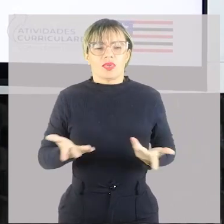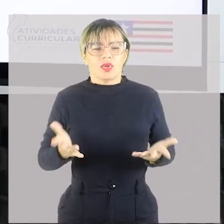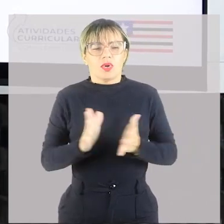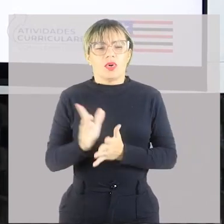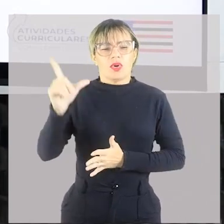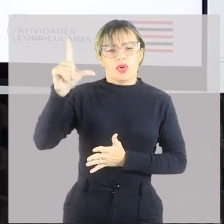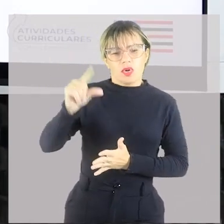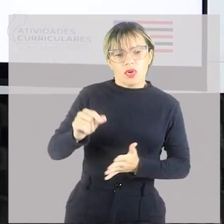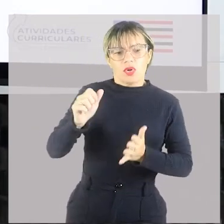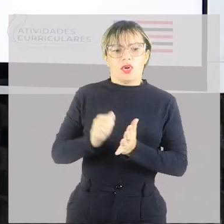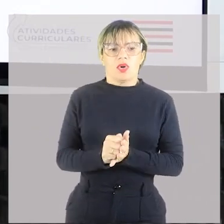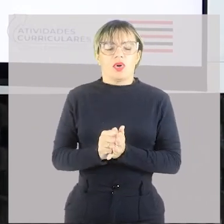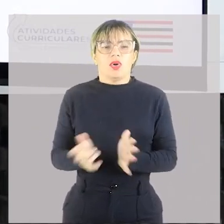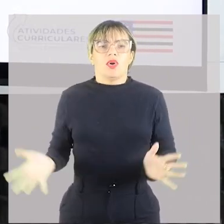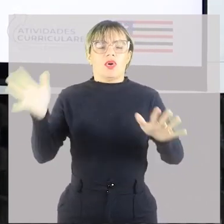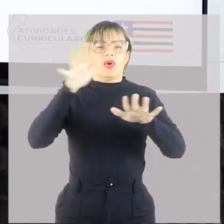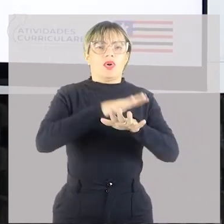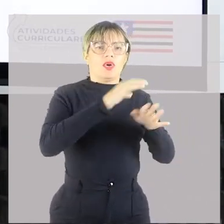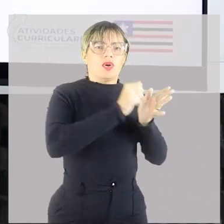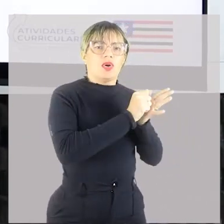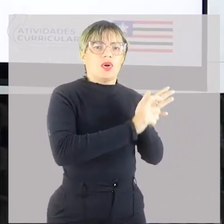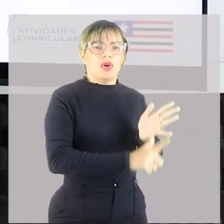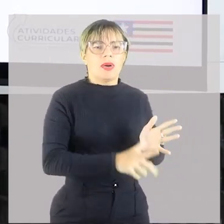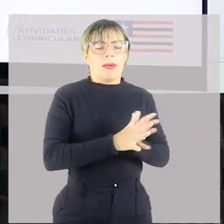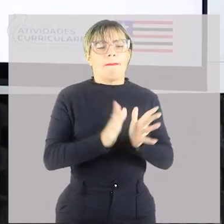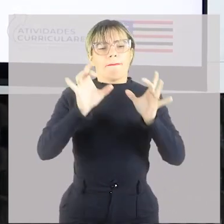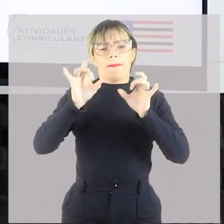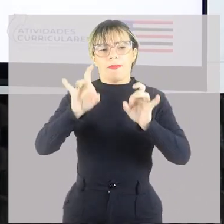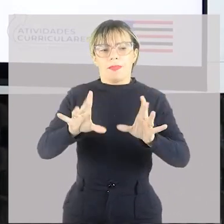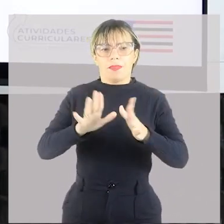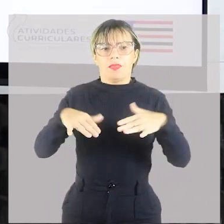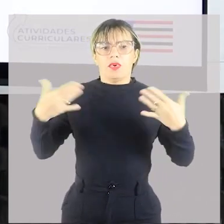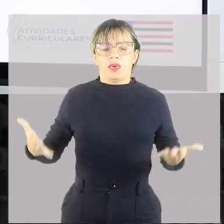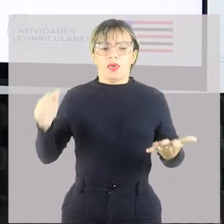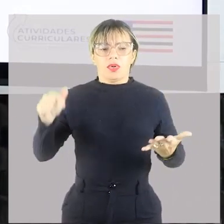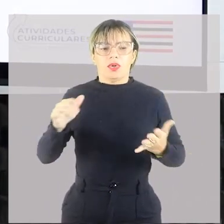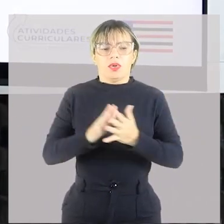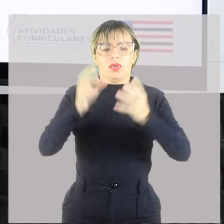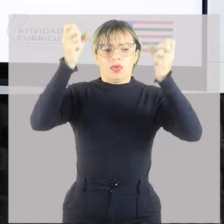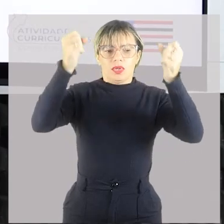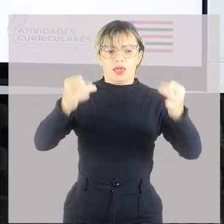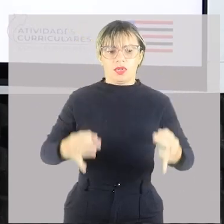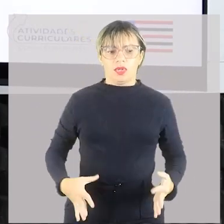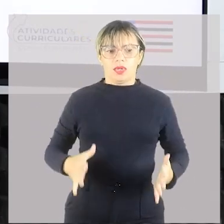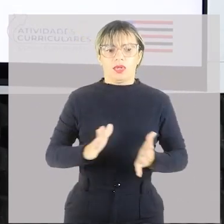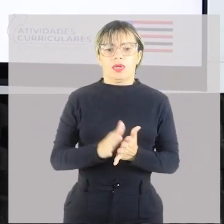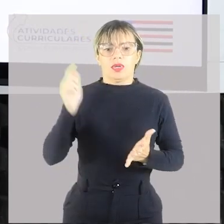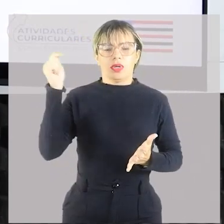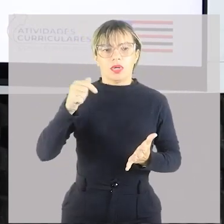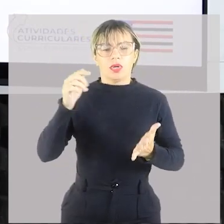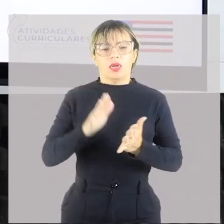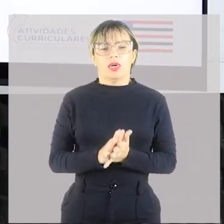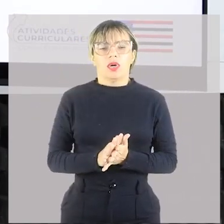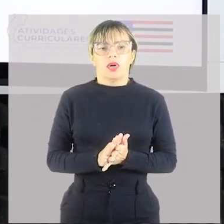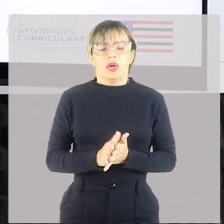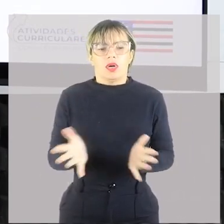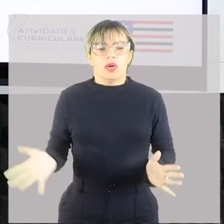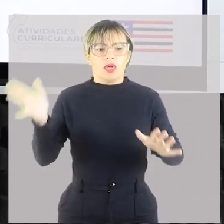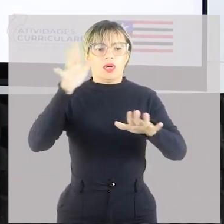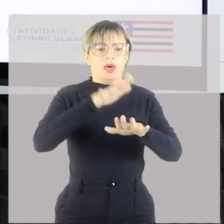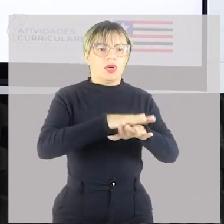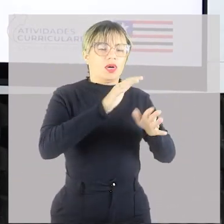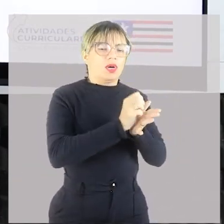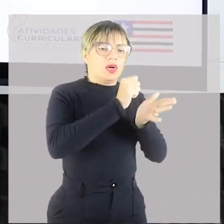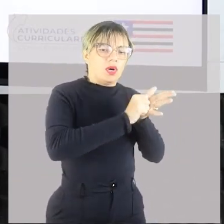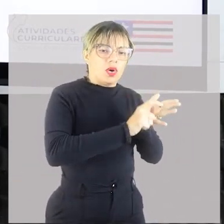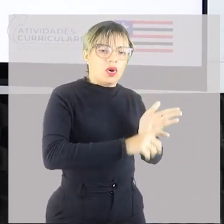pouquinho aqui de isomeria, mas uma isomeria bem específica. Vamos falar um pouco sobre isomeria geométrica, tá bom? Então, um